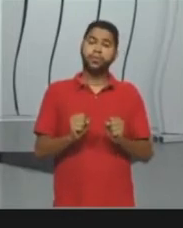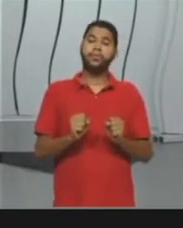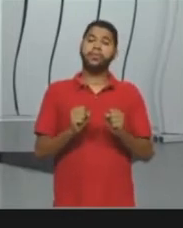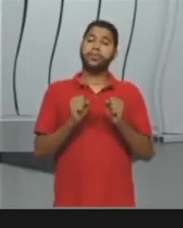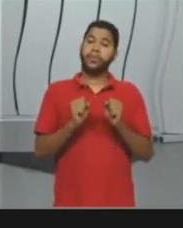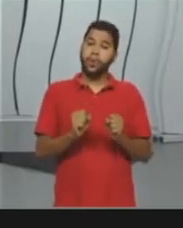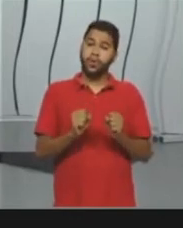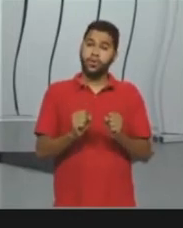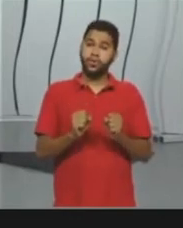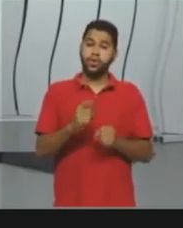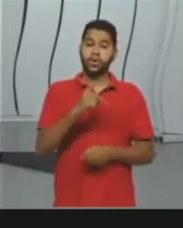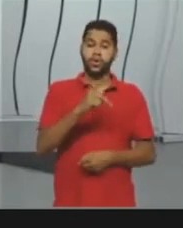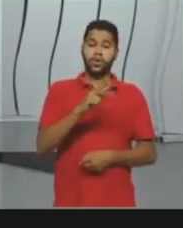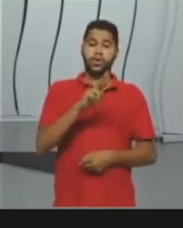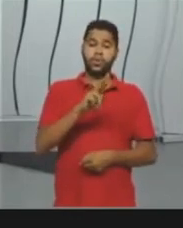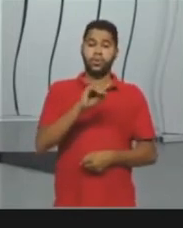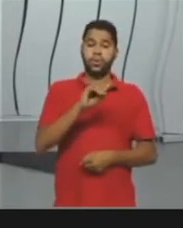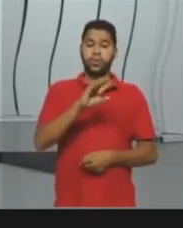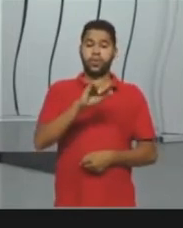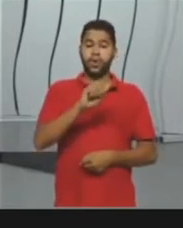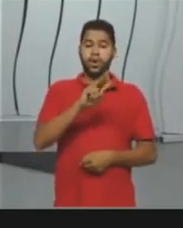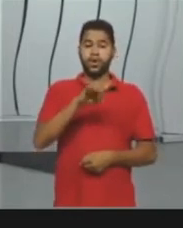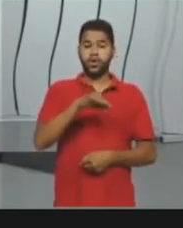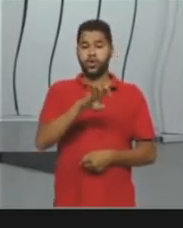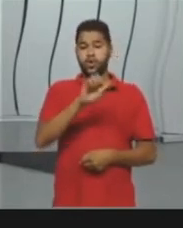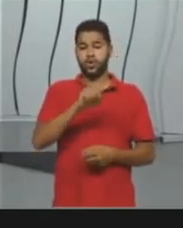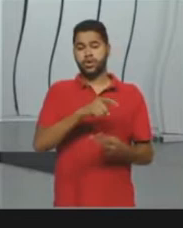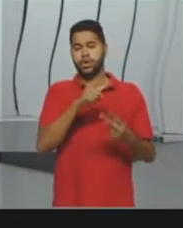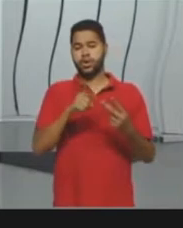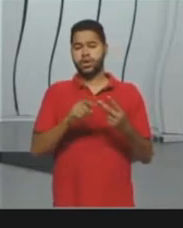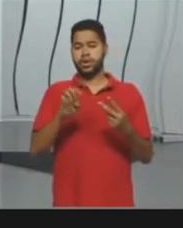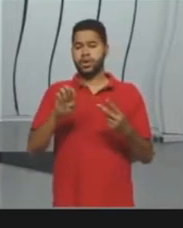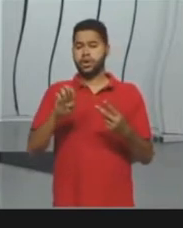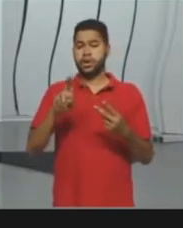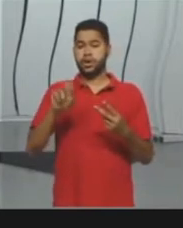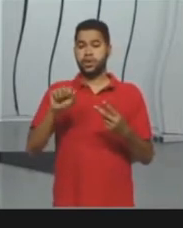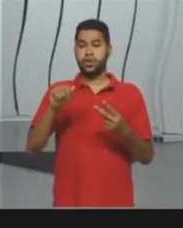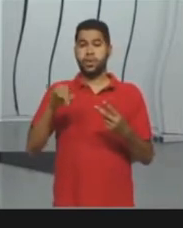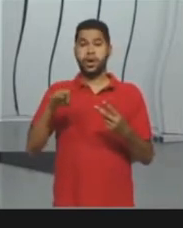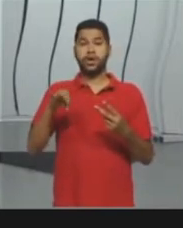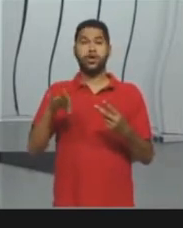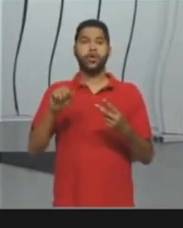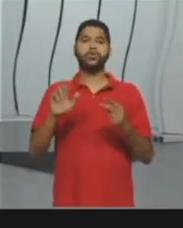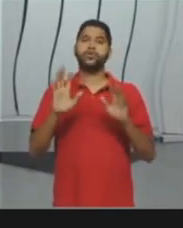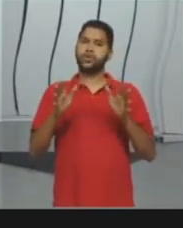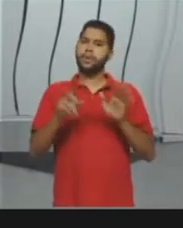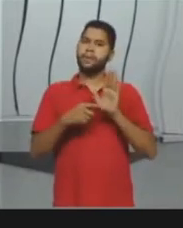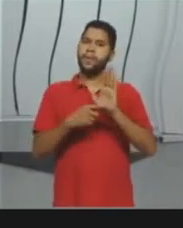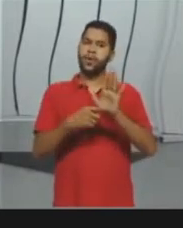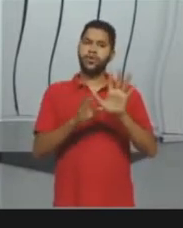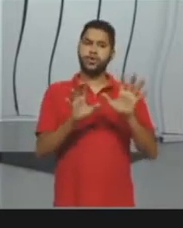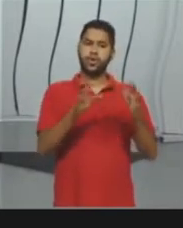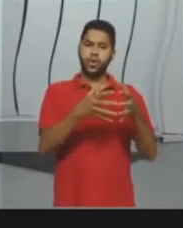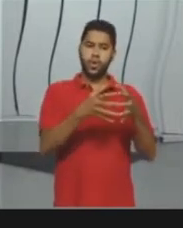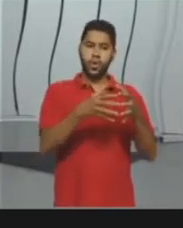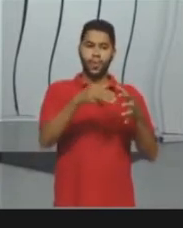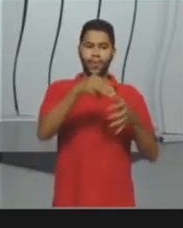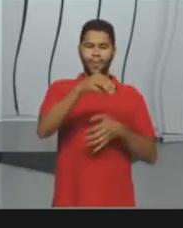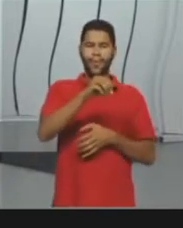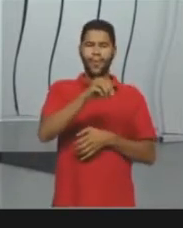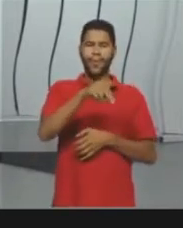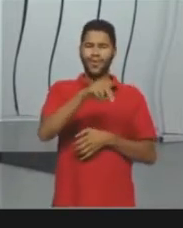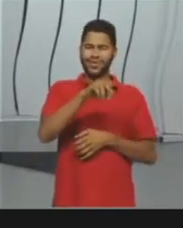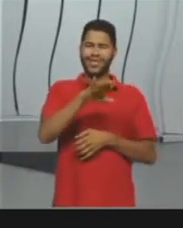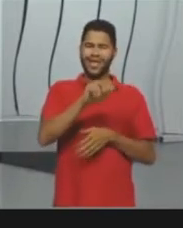ele pode ser procarionte ou eucarionte. Isso já ajuda a definir reinos. Por exemplo, o reino Monera, reino das